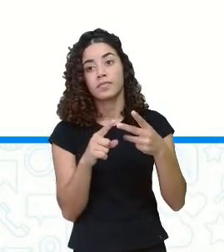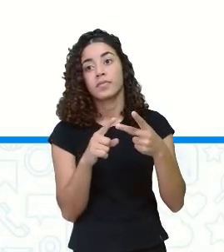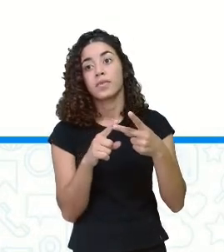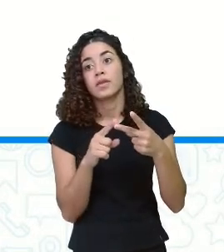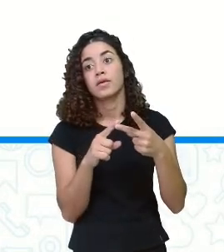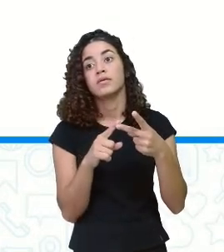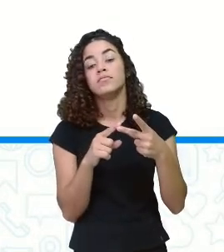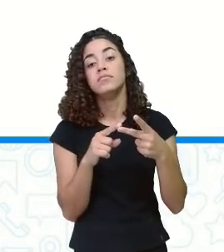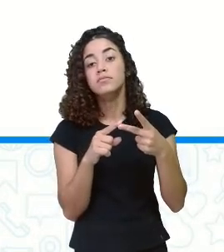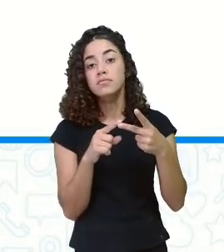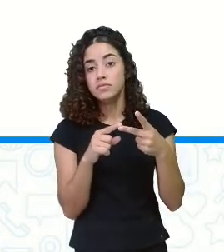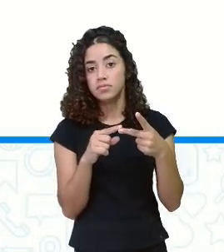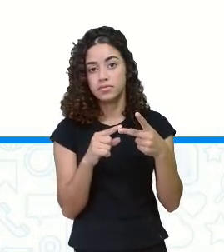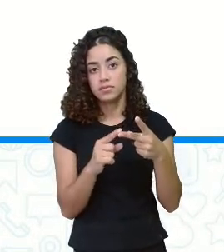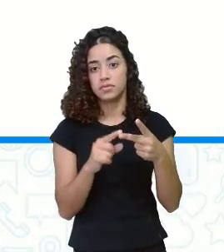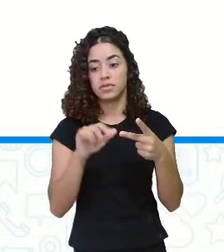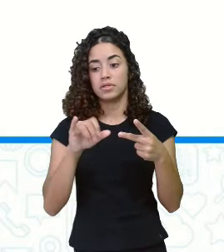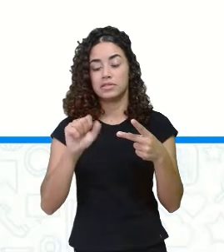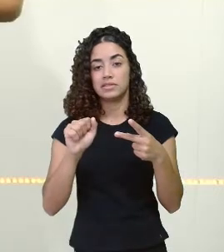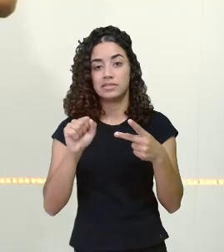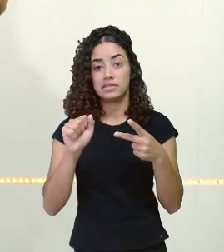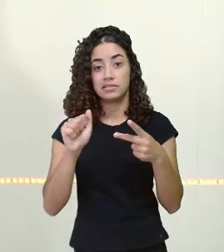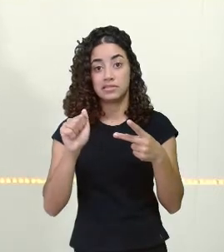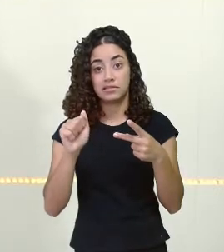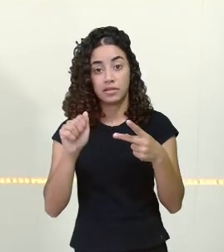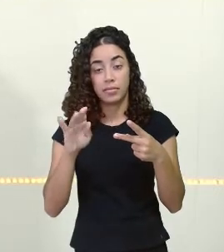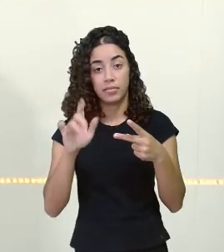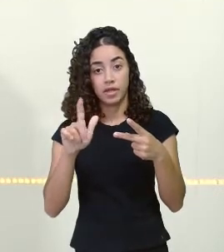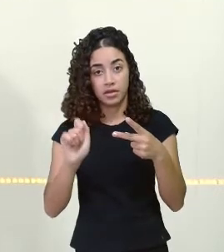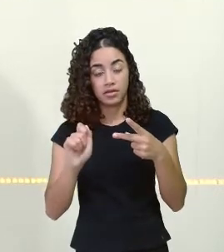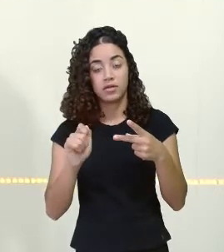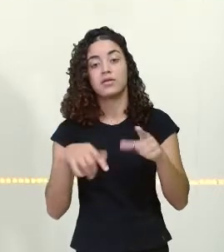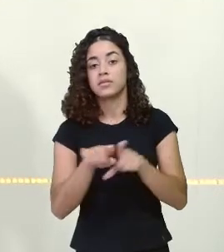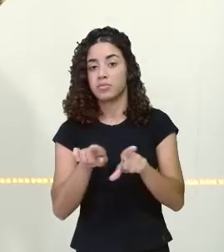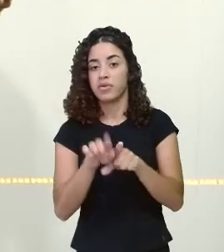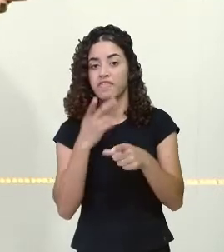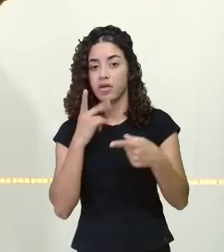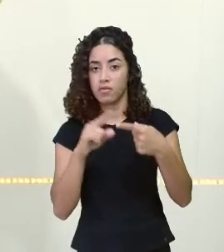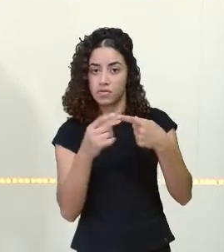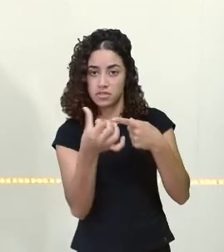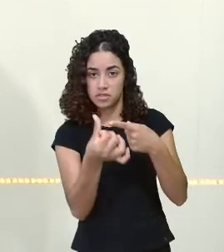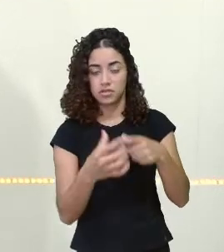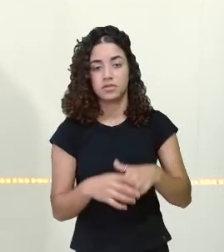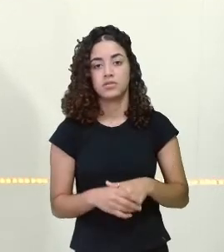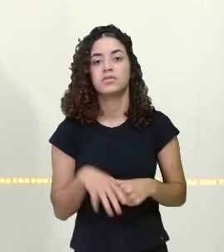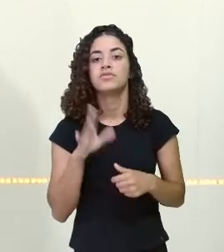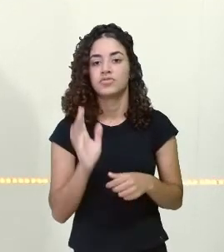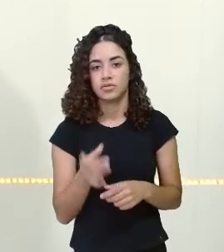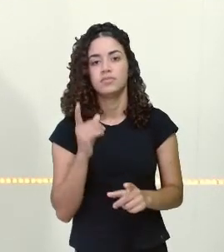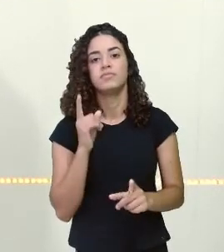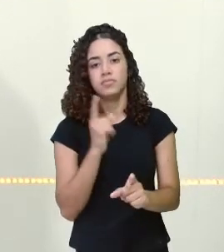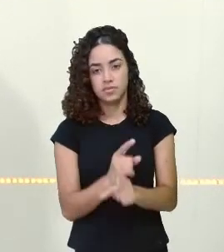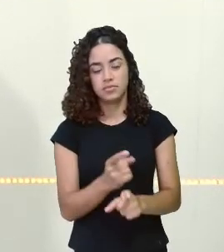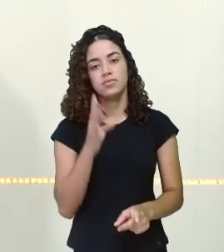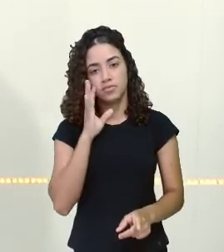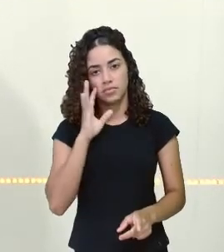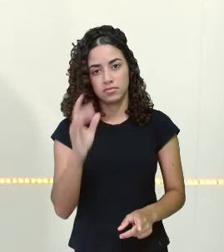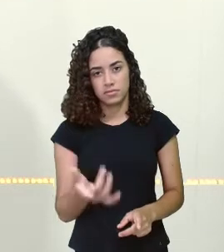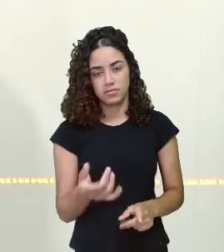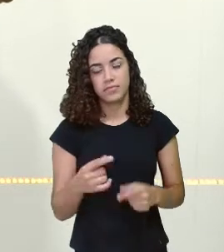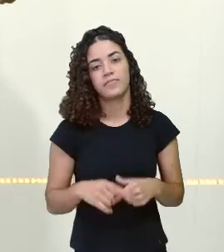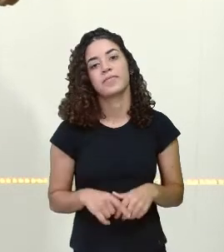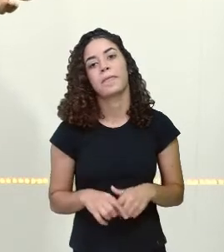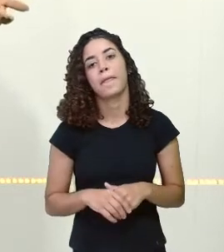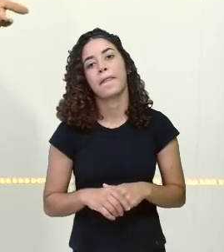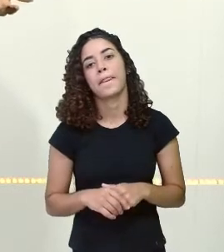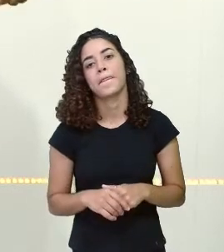6. Olha aí, que coisa legal. Isabela já chegou ao resultado, né, das bolas de Caio.